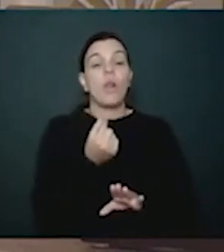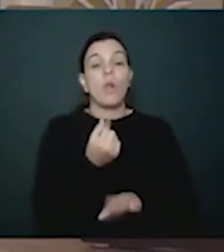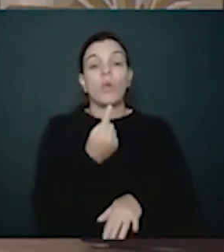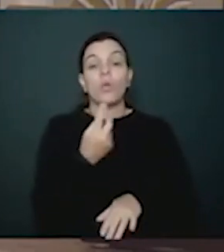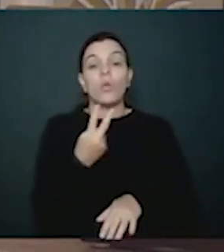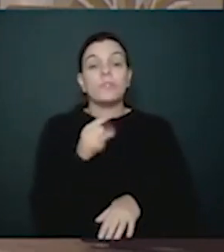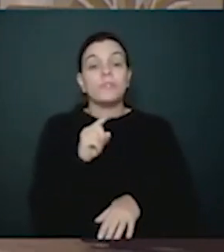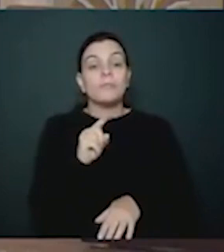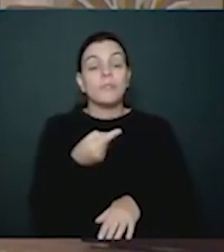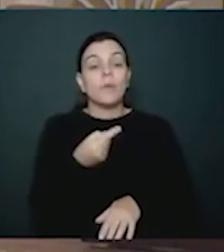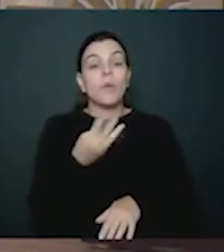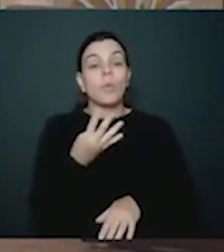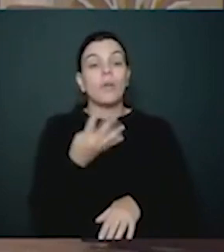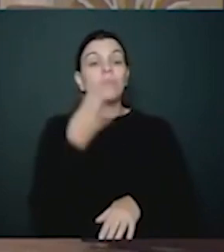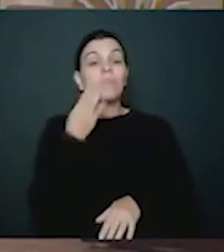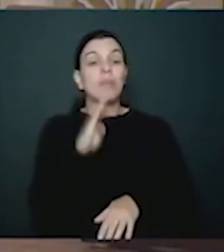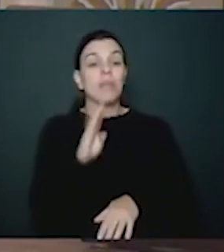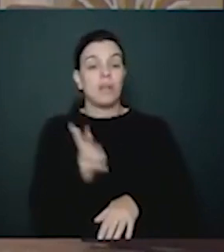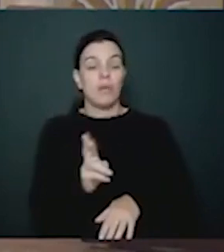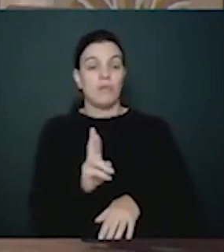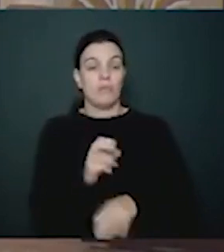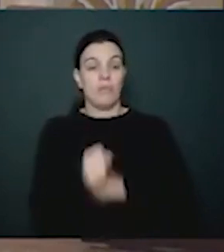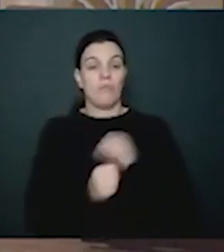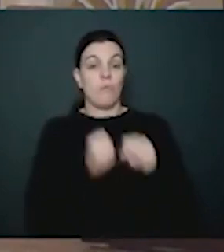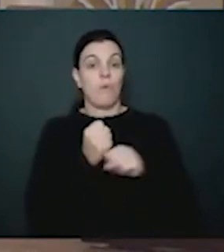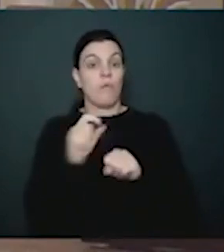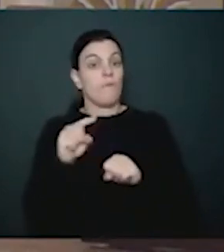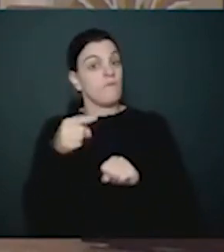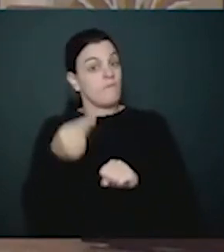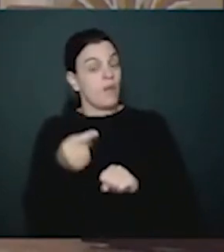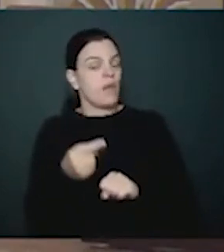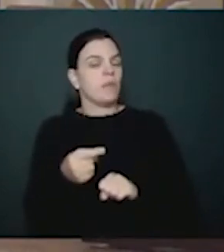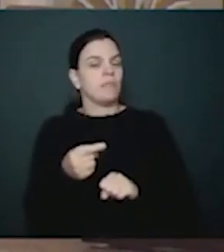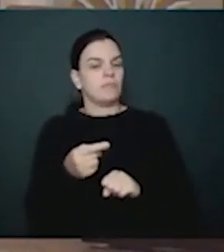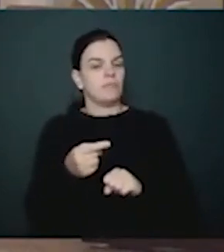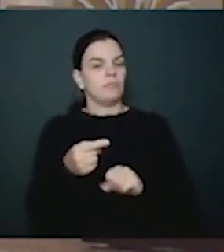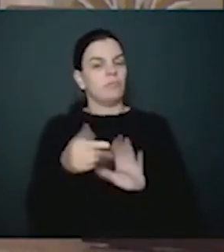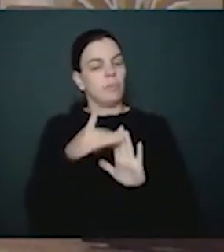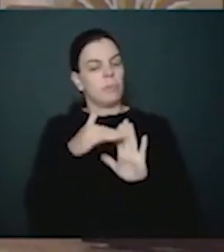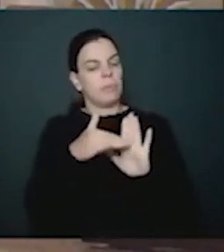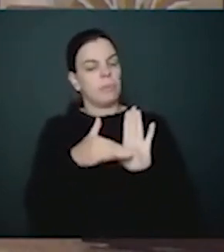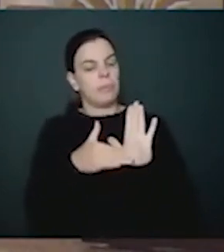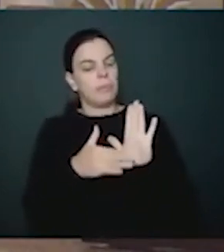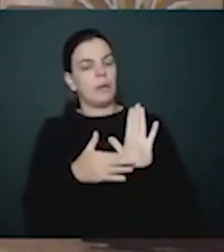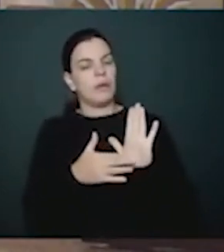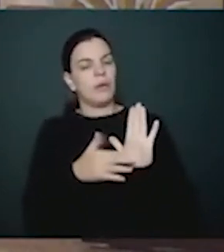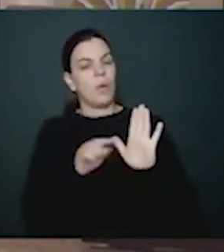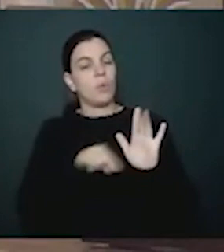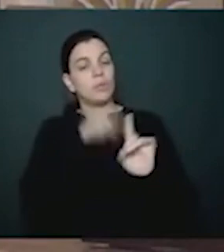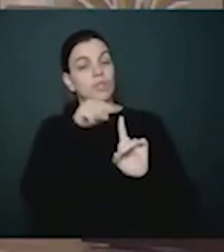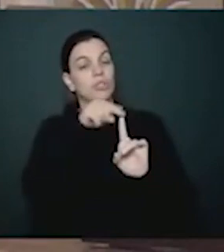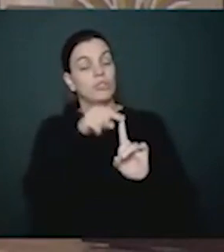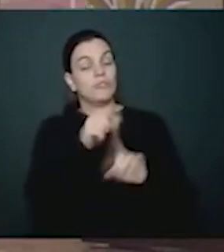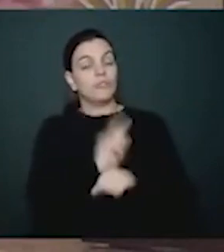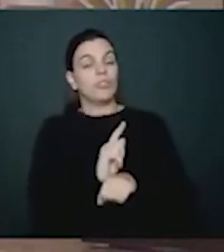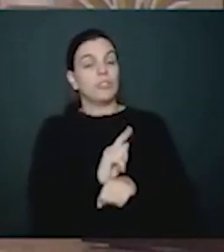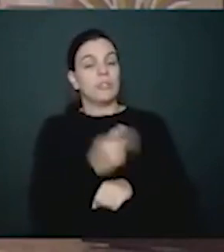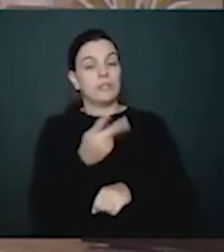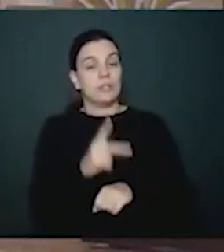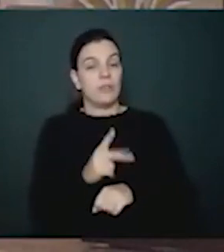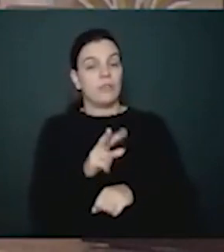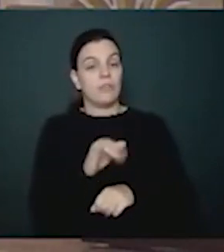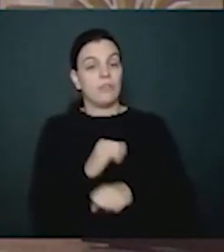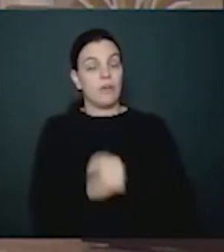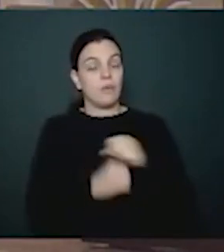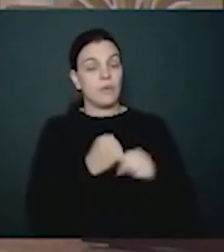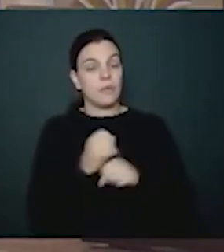R$ 12,4 bilhões, indicando as metas e as prioridades da gestão que deverão fazer parte do orçamento do ano que vem. E, nesse instante, nós